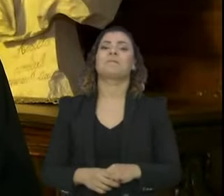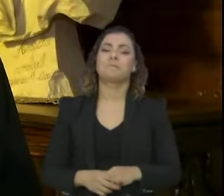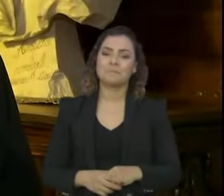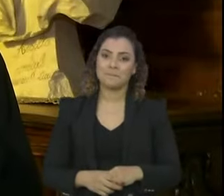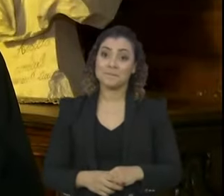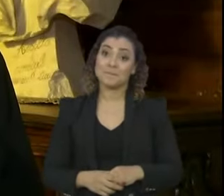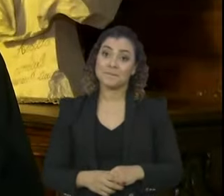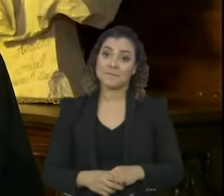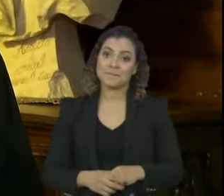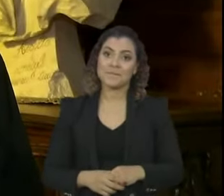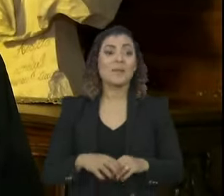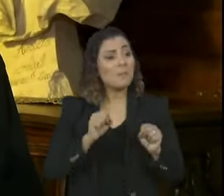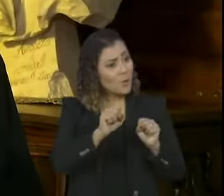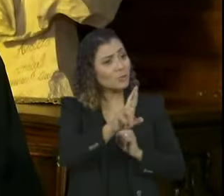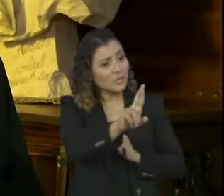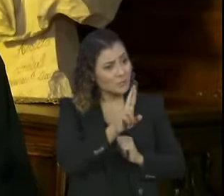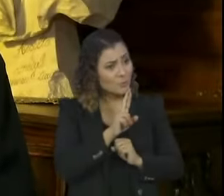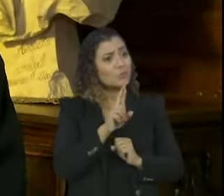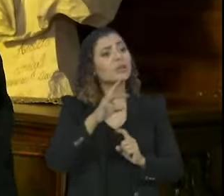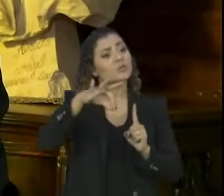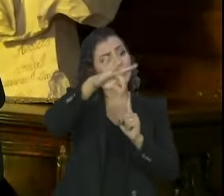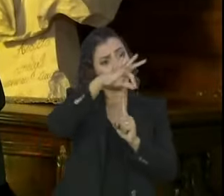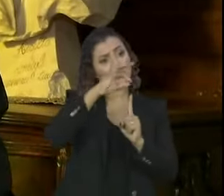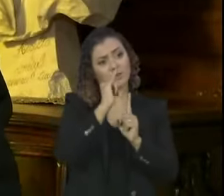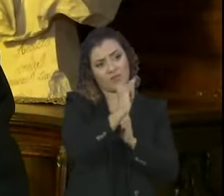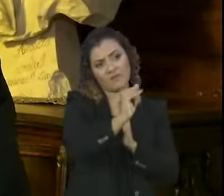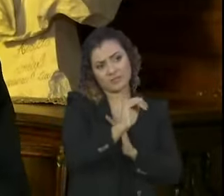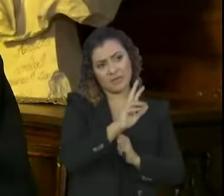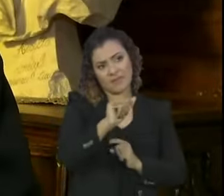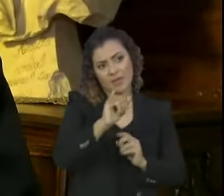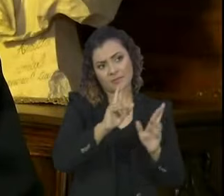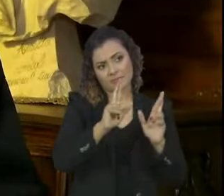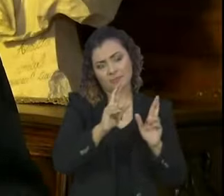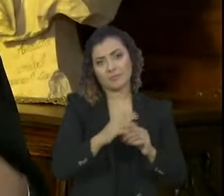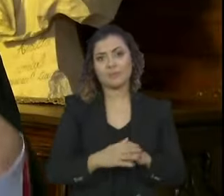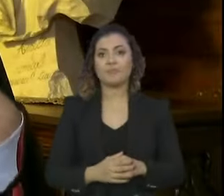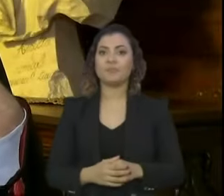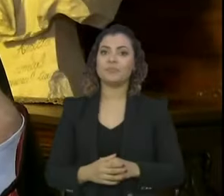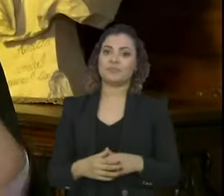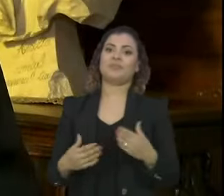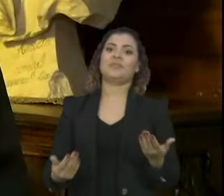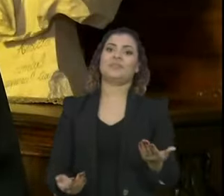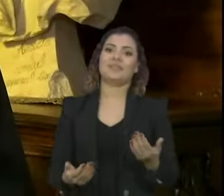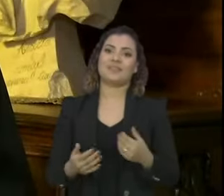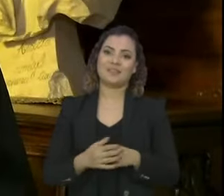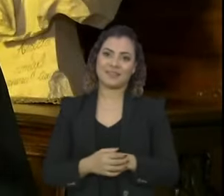não vai responder que eu estava de santo que vai dizer que a gente é papavero